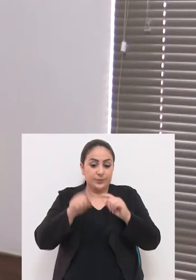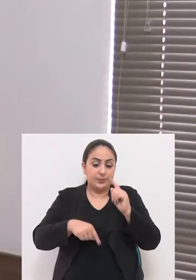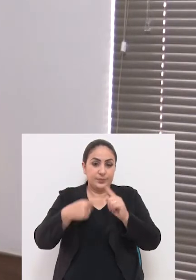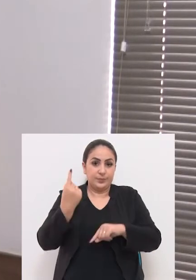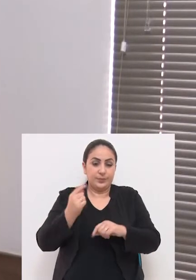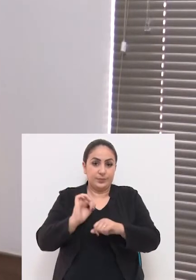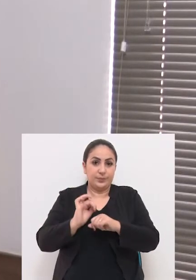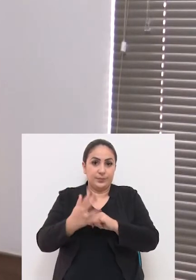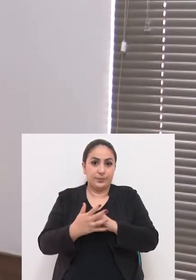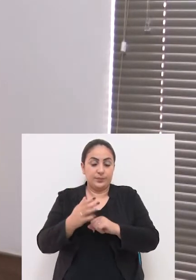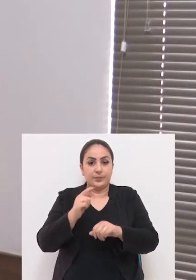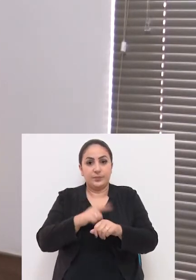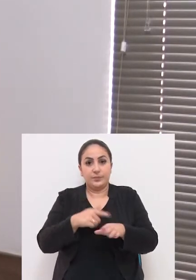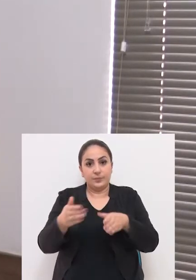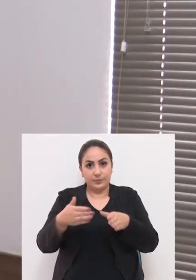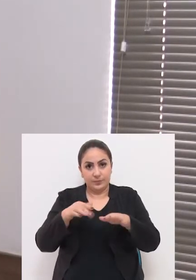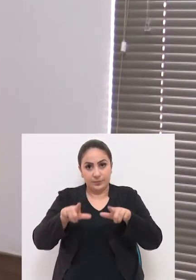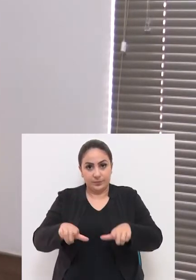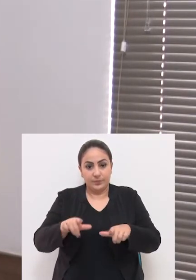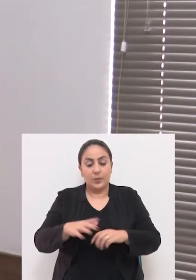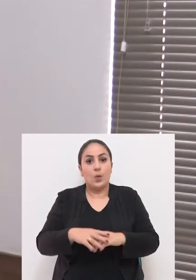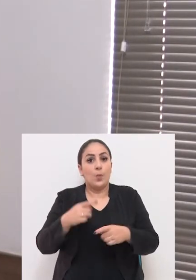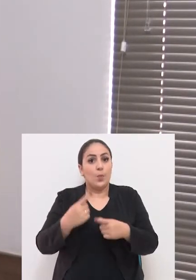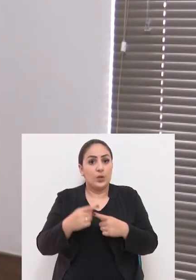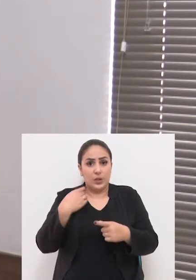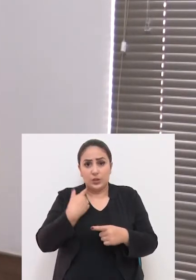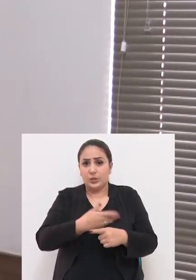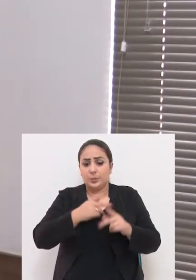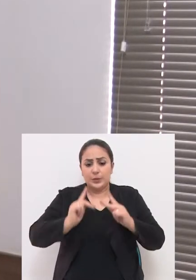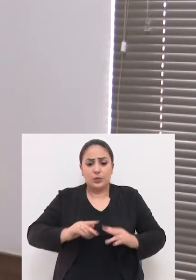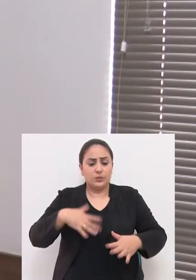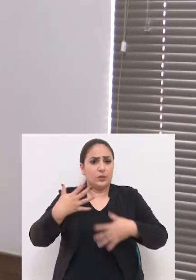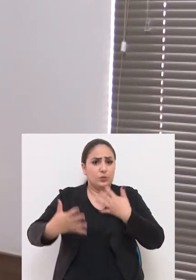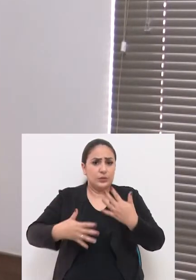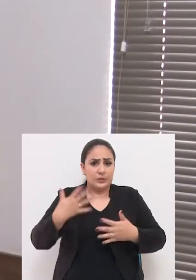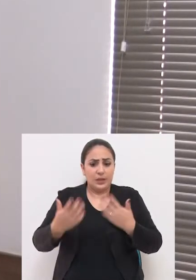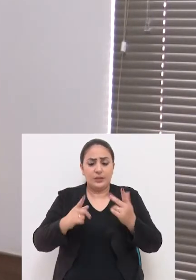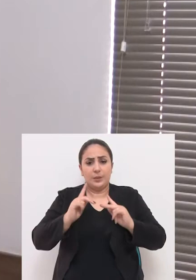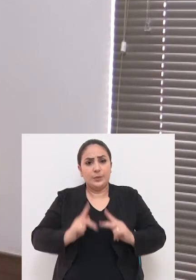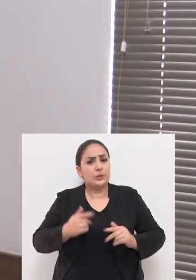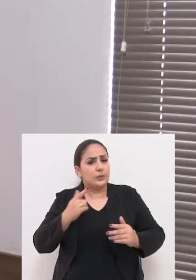sensíveis para o enfrentamento da Covid no território, porque as pessoas estão